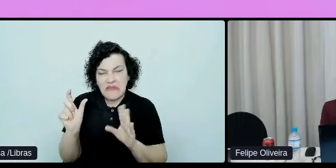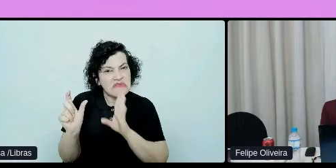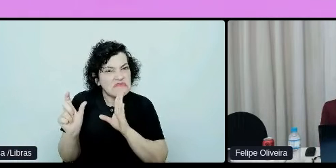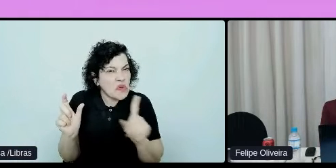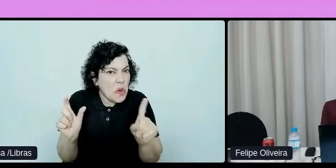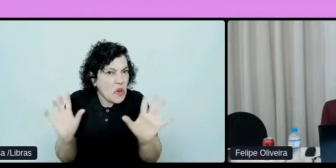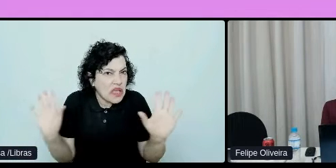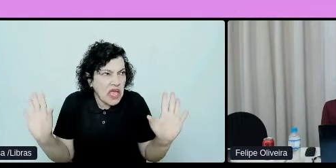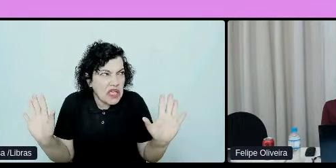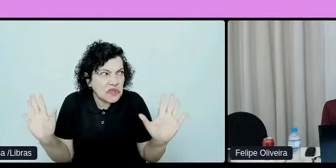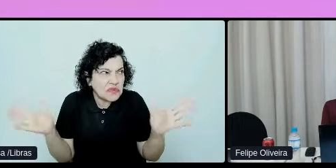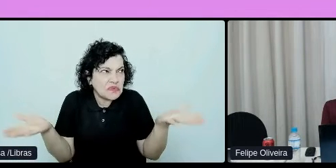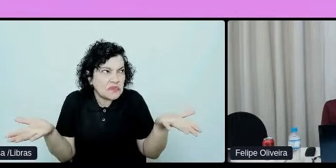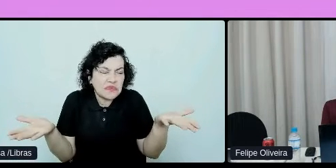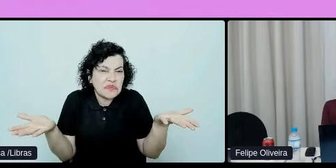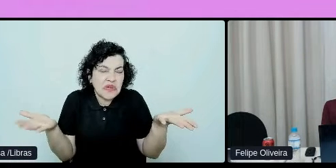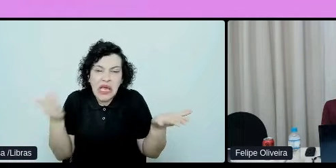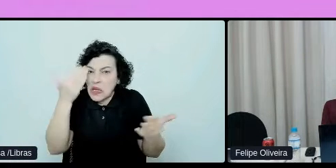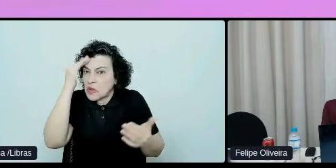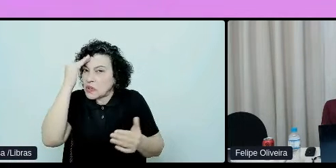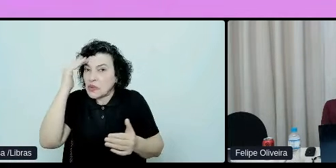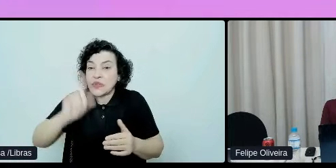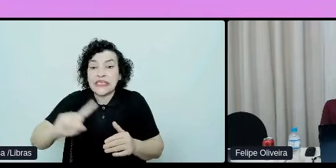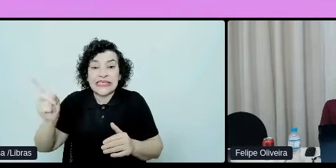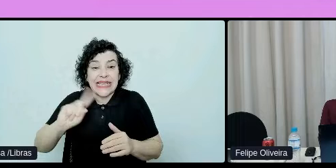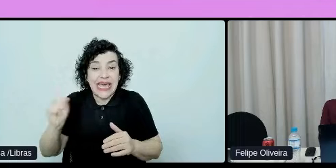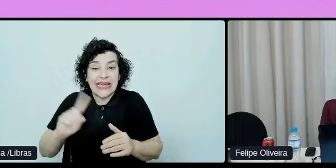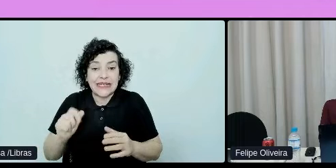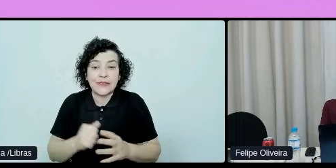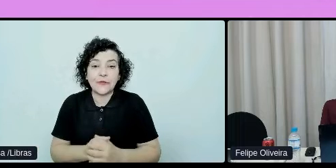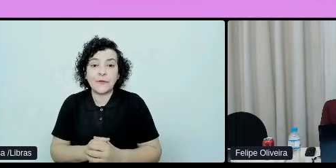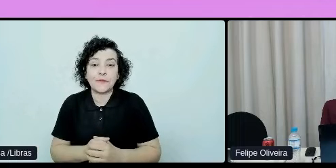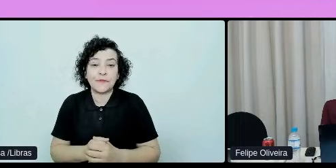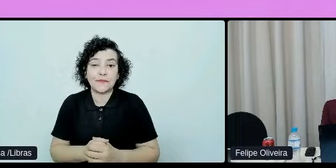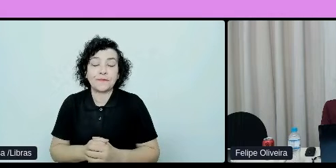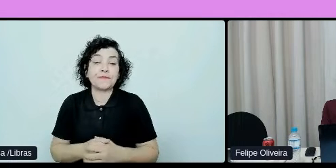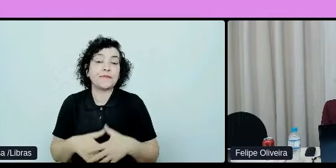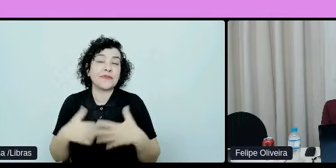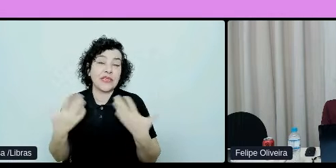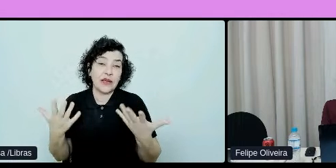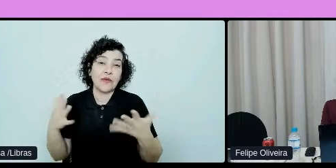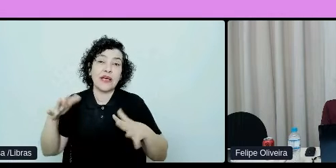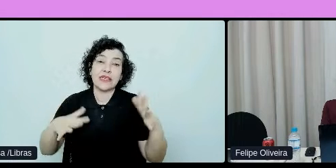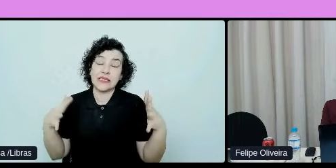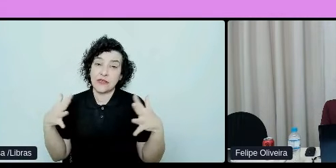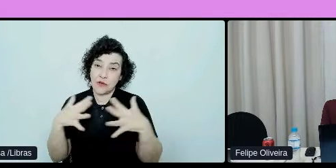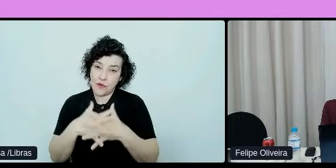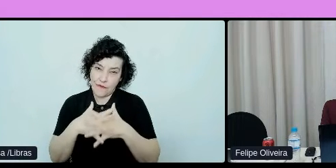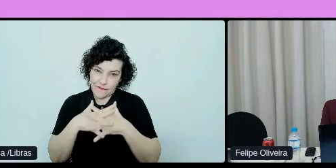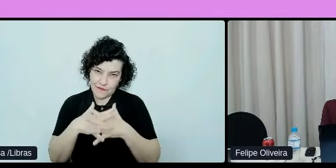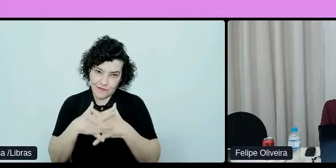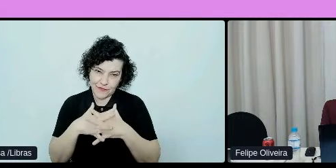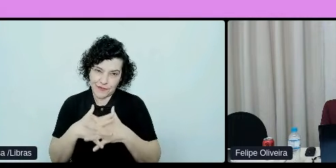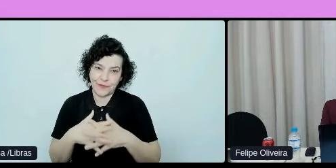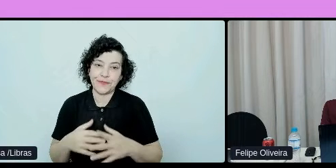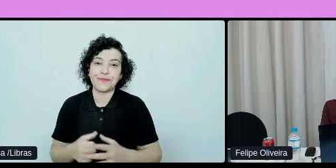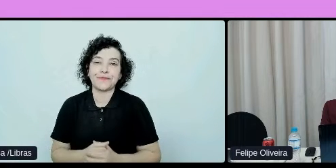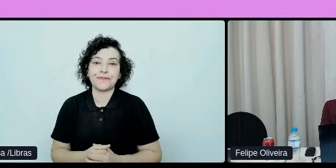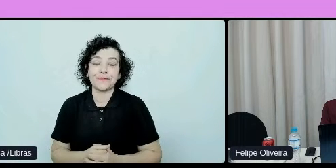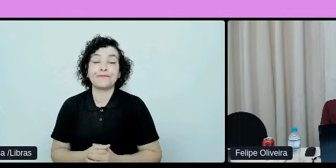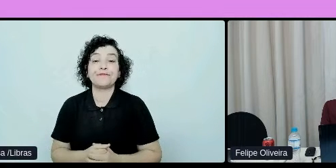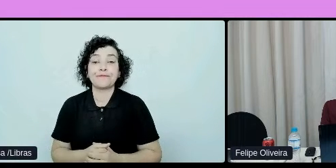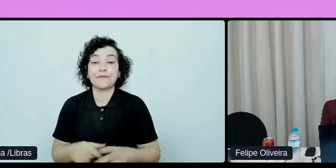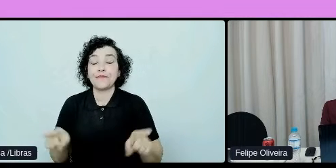fora de contexto para mim, aquilo não faz o menor sentido. Então, é confuso e contraditório ao mesmo tempo. A